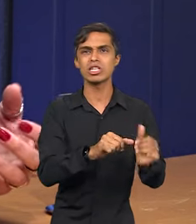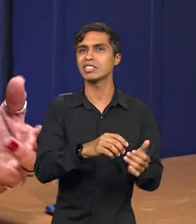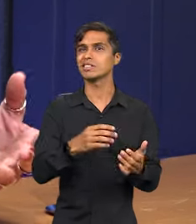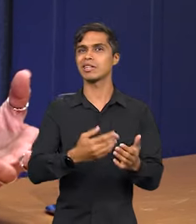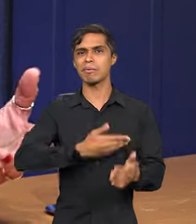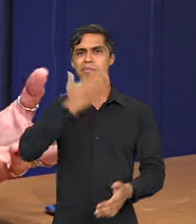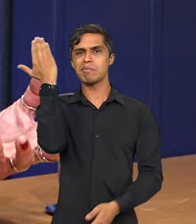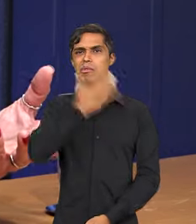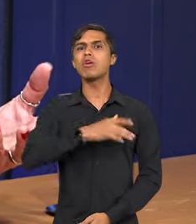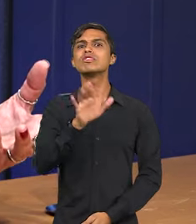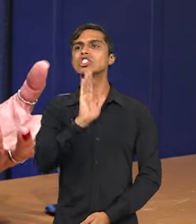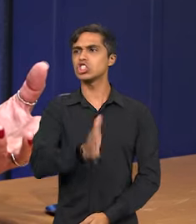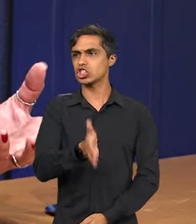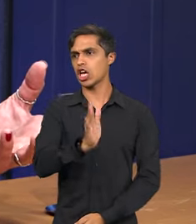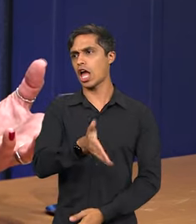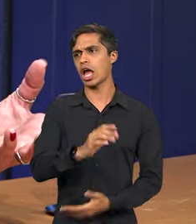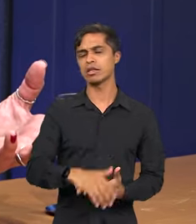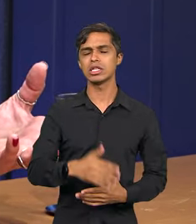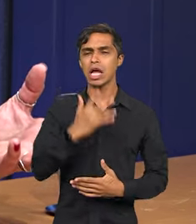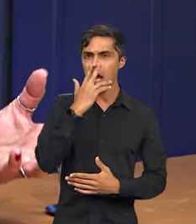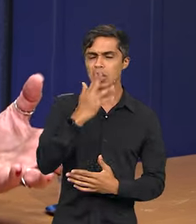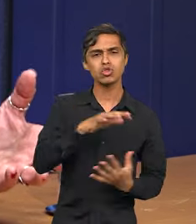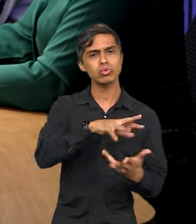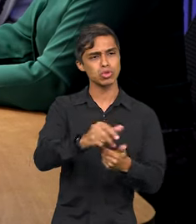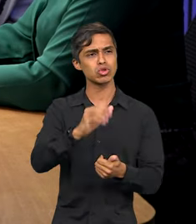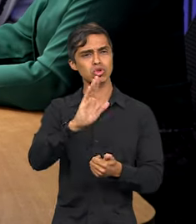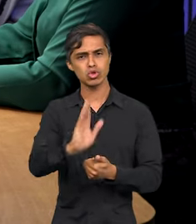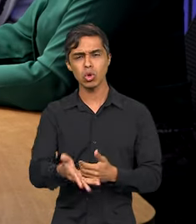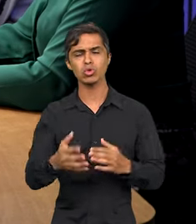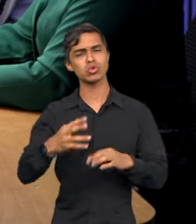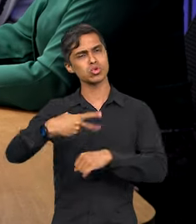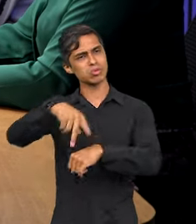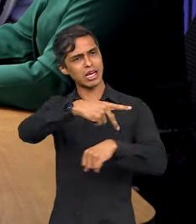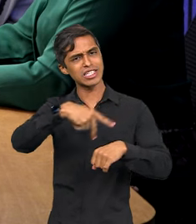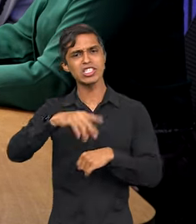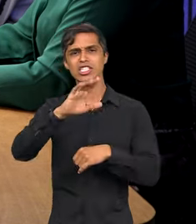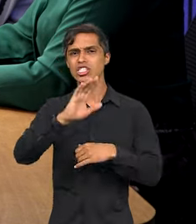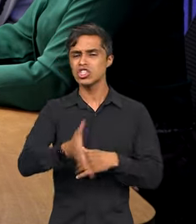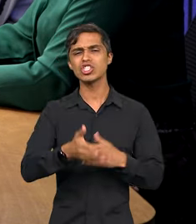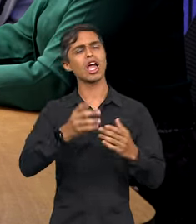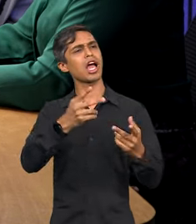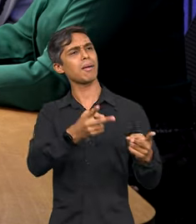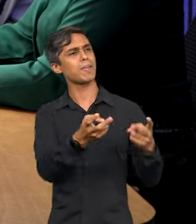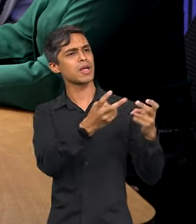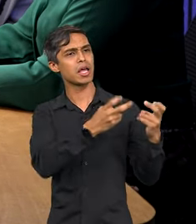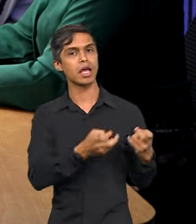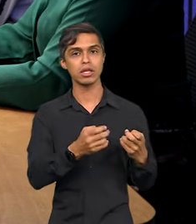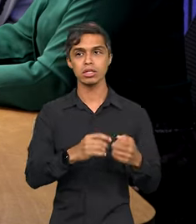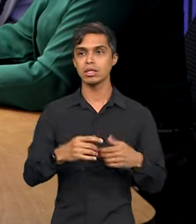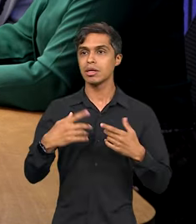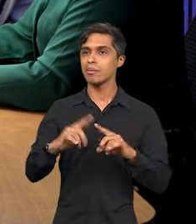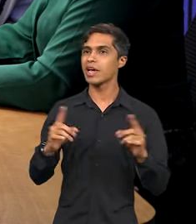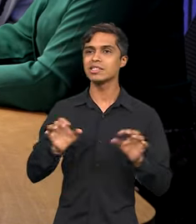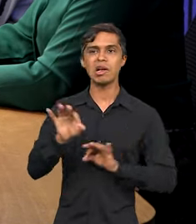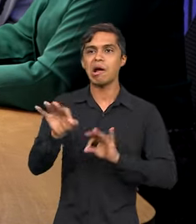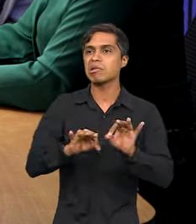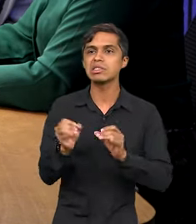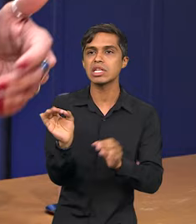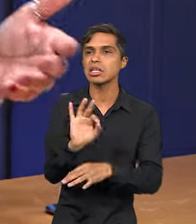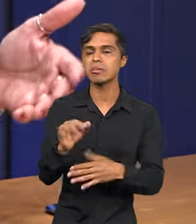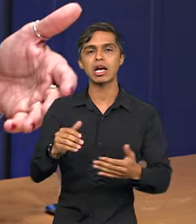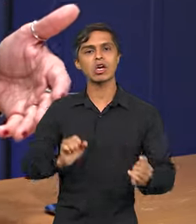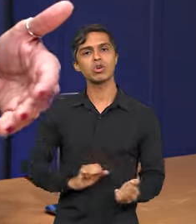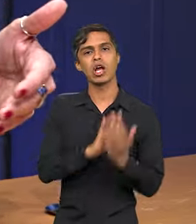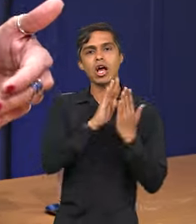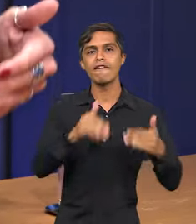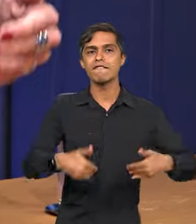dessa impossibilidade eu considero né de os países não se arem mais para combaterem a fome